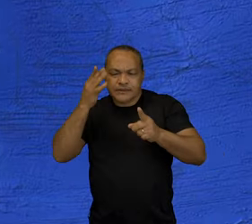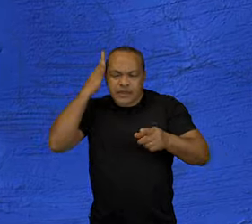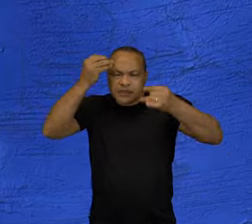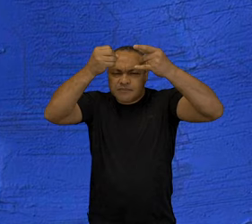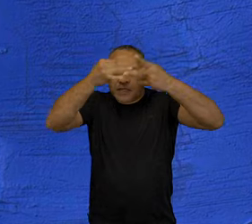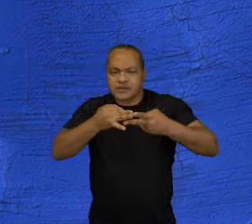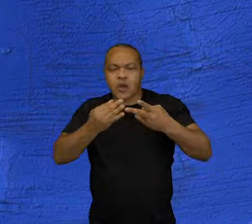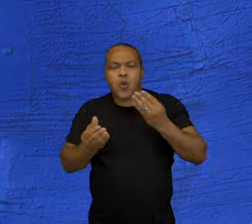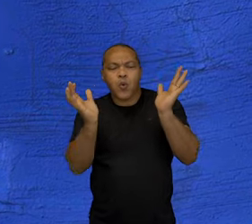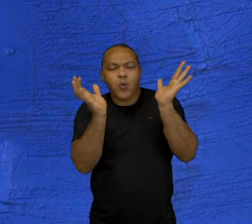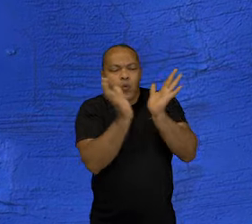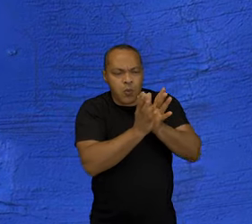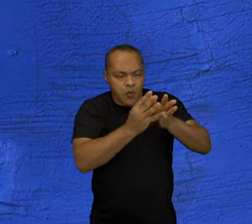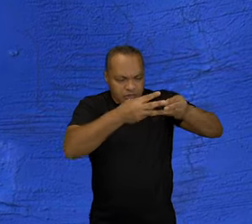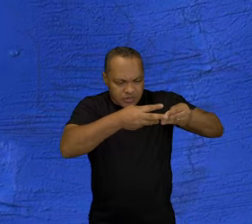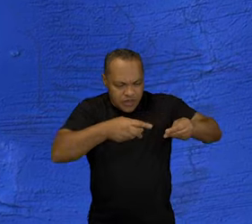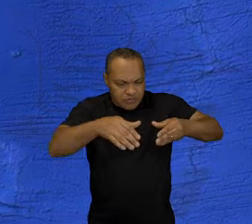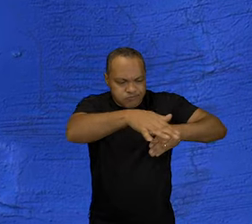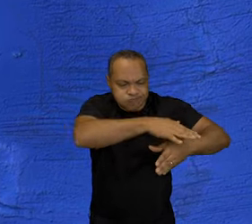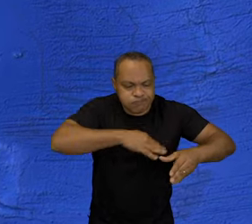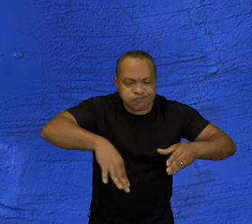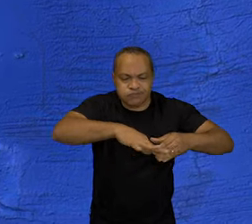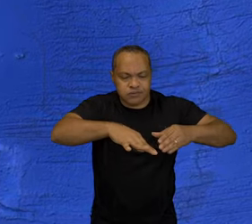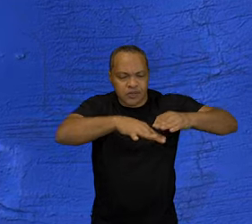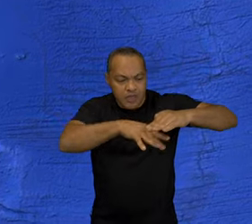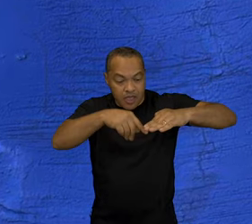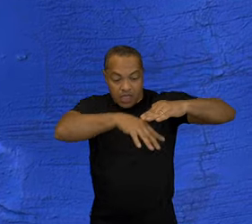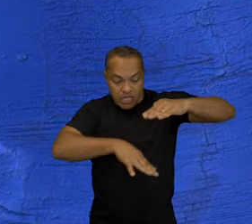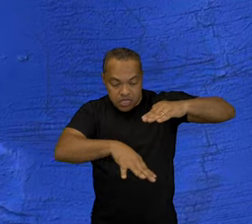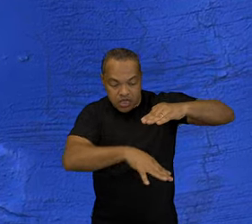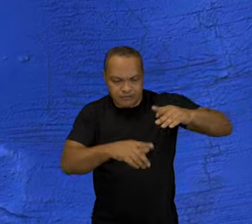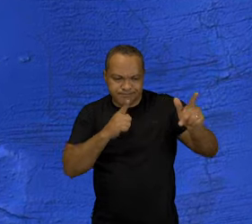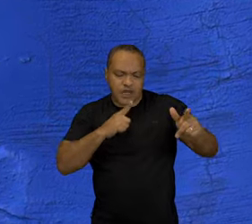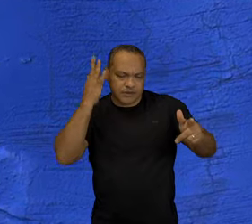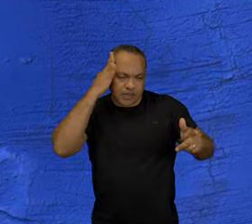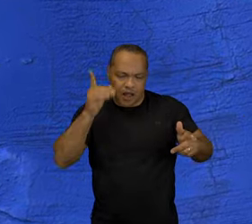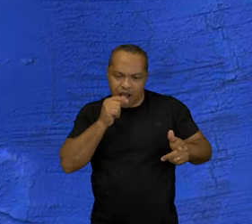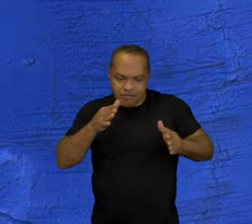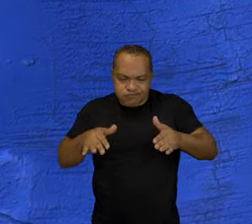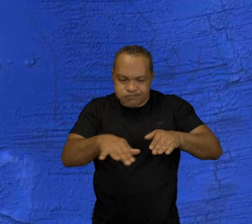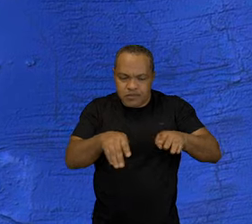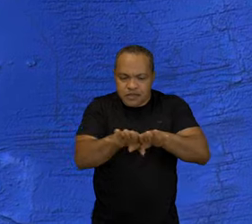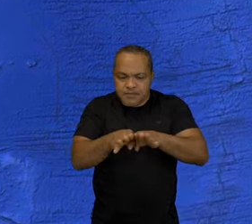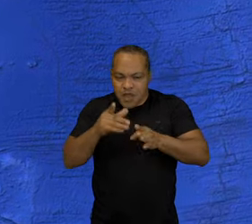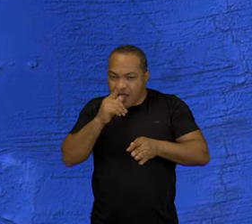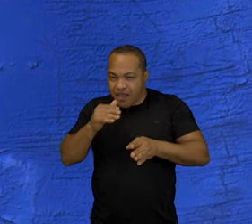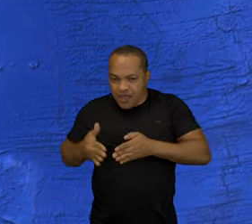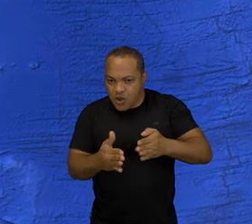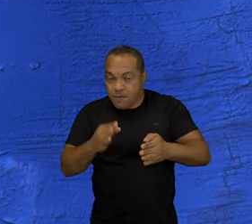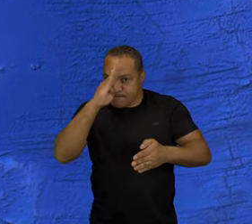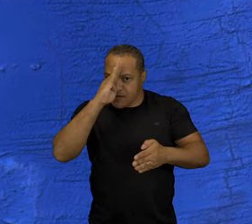bacia hidrográfica é um conjunto de terras drenadas delimitada por um divisor de águas, pelo rio